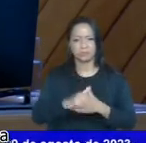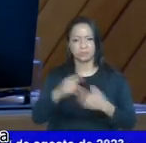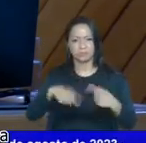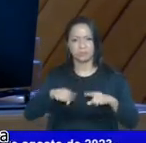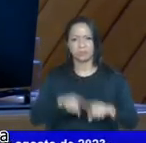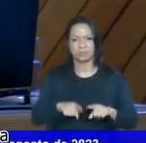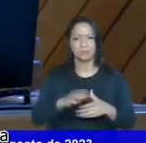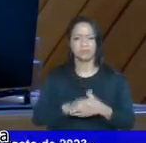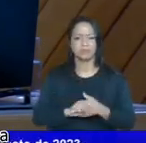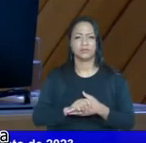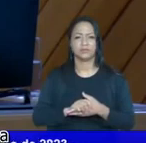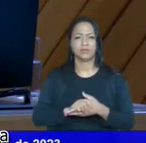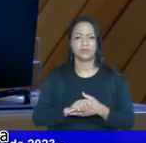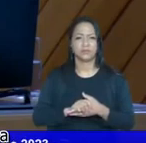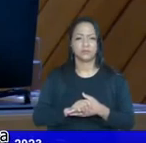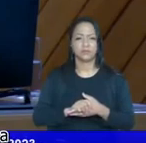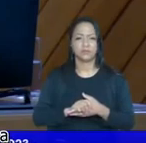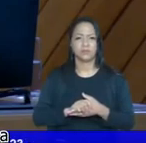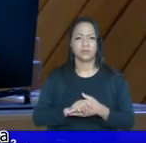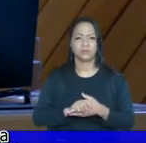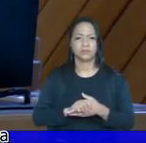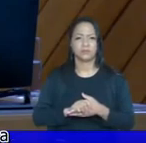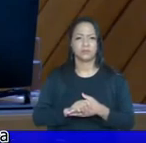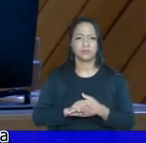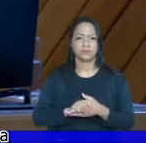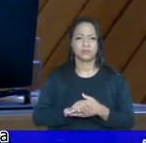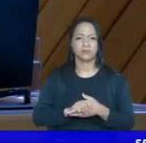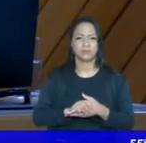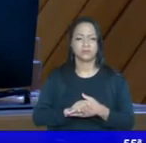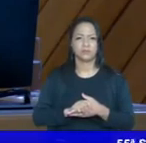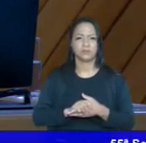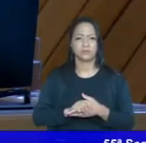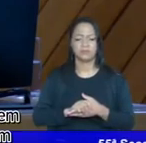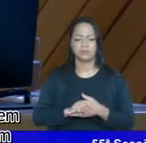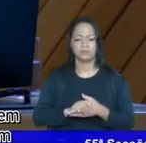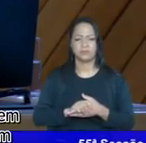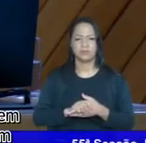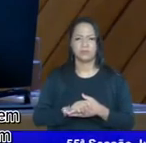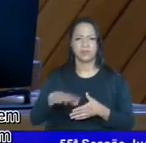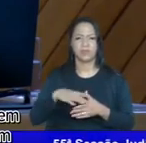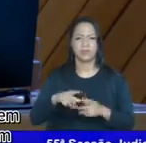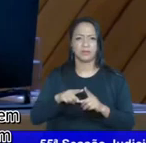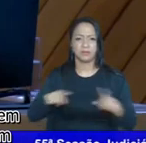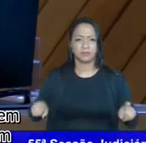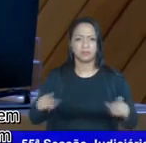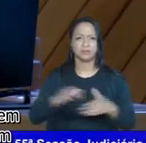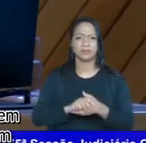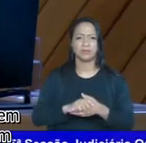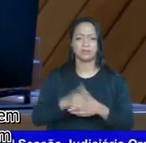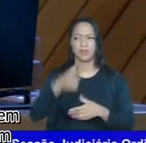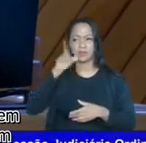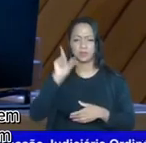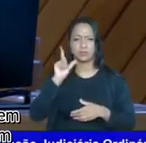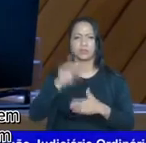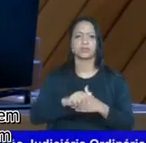Então, com essas considerações, eu não entrando nessa seara aqui, mas estamos falando que foi o de